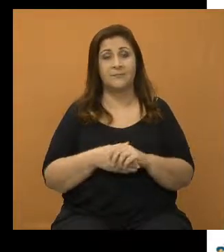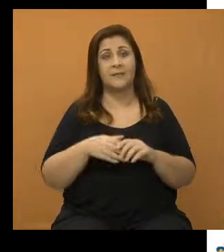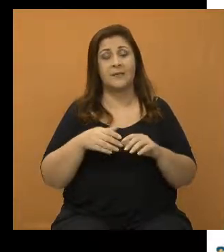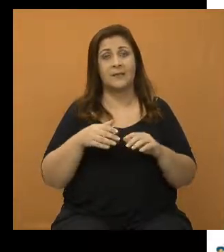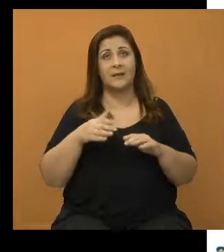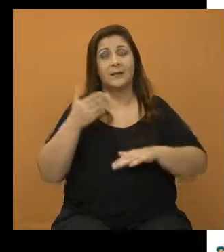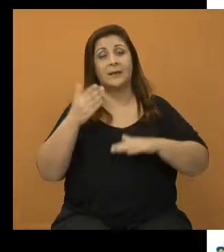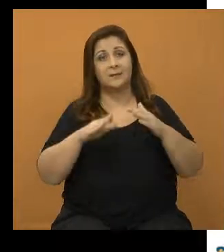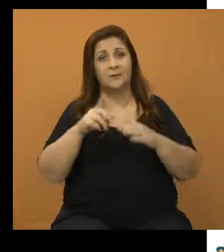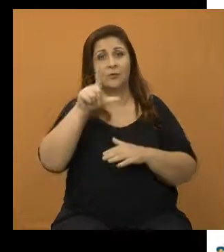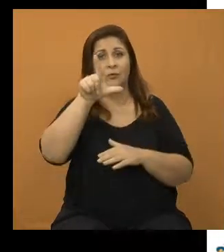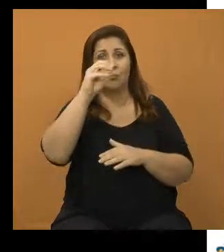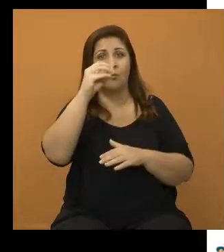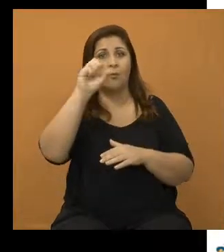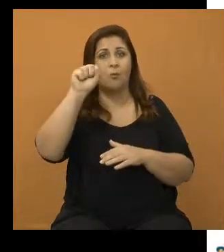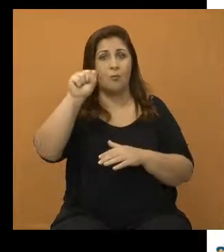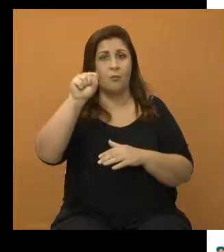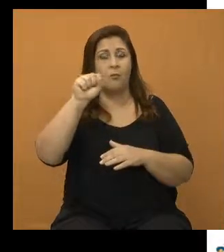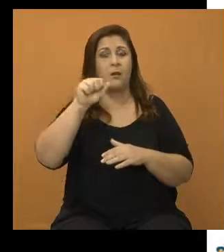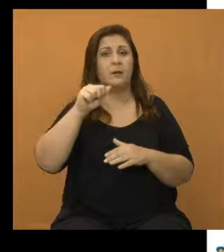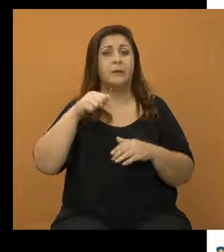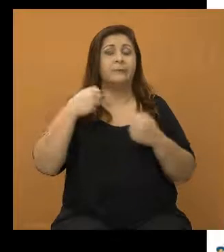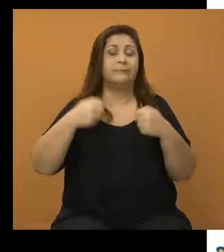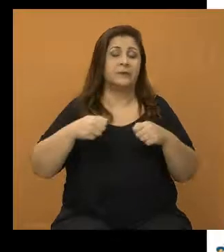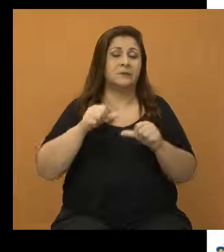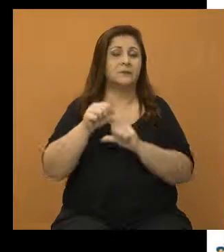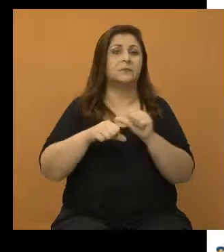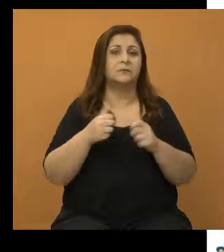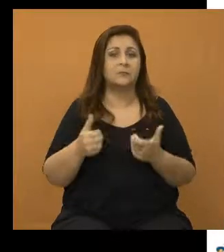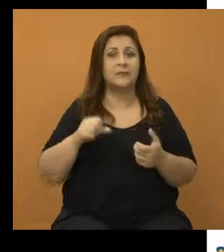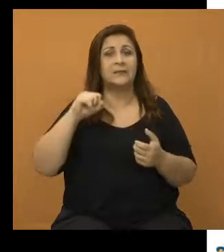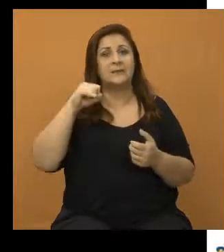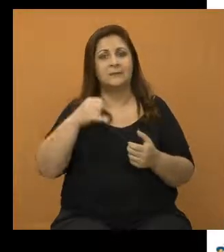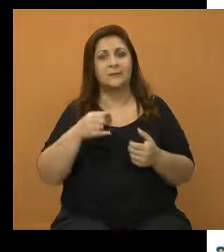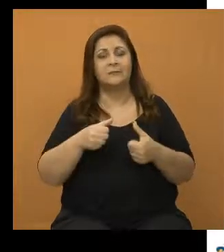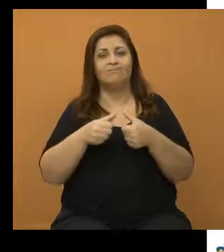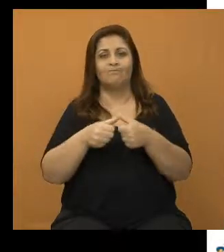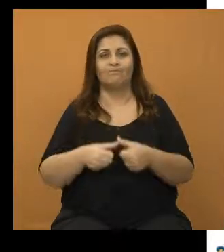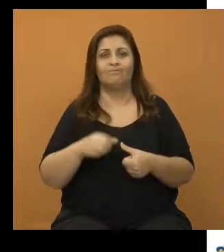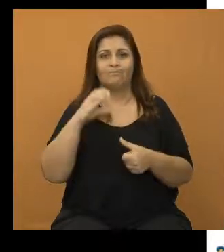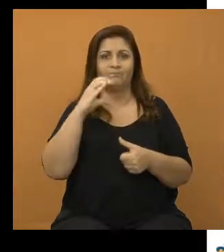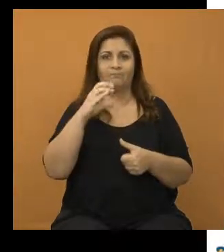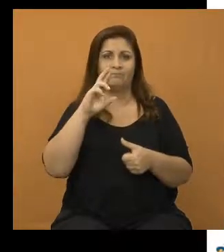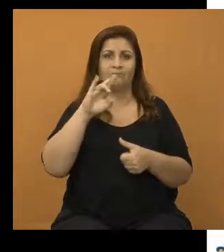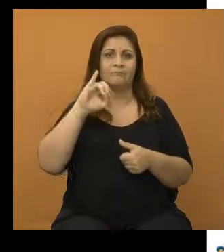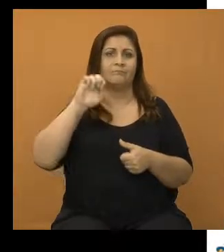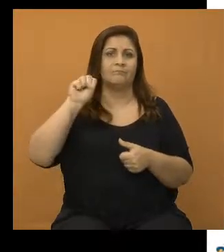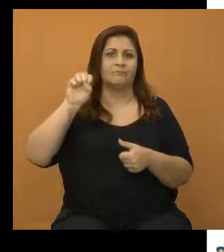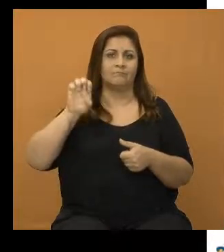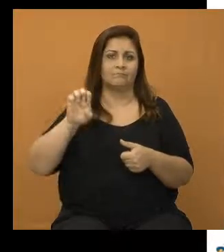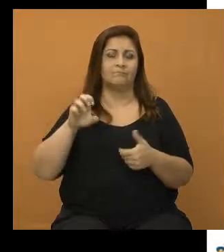fazer uma projeção um pouco mais reduzida, se o cenário econômico se manter